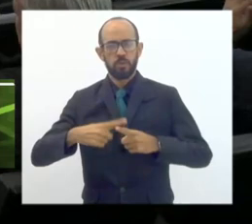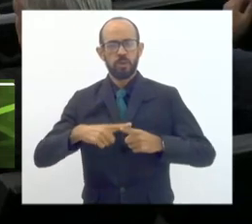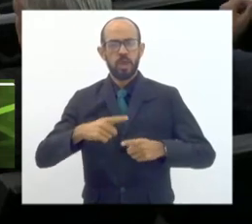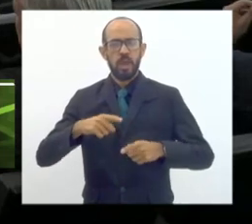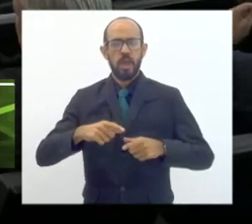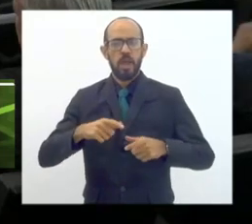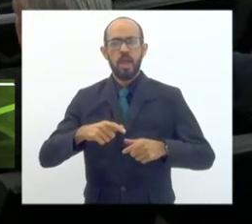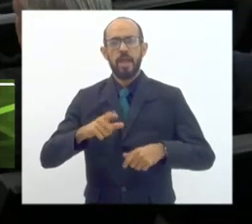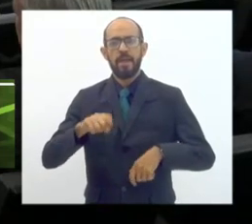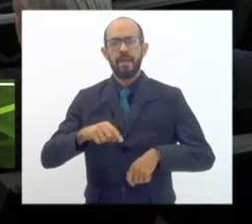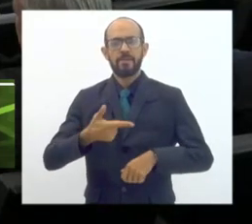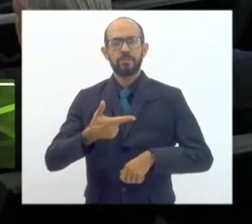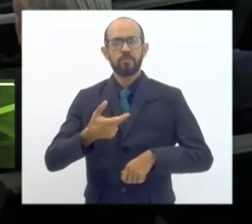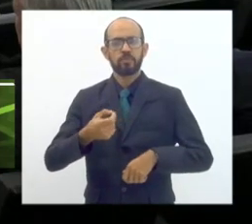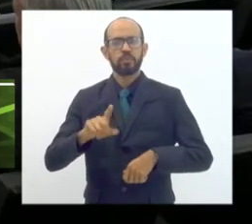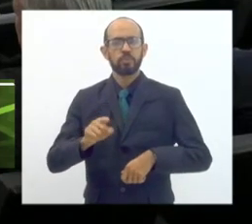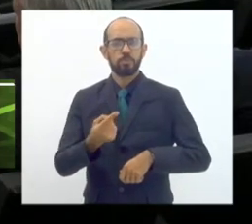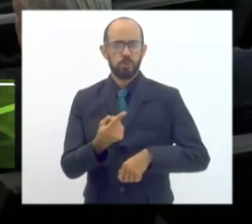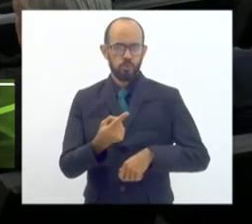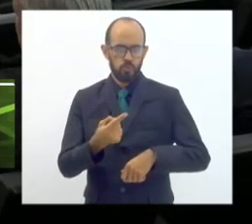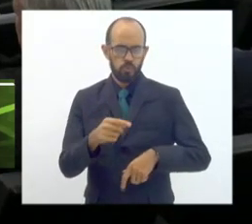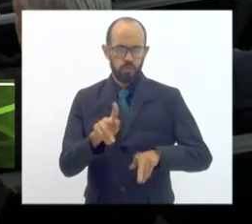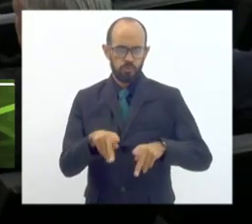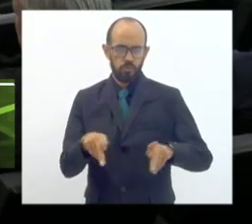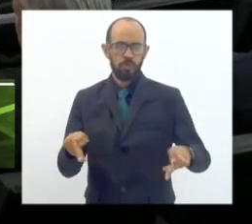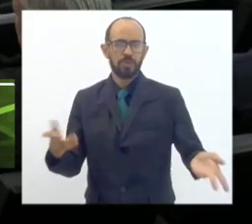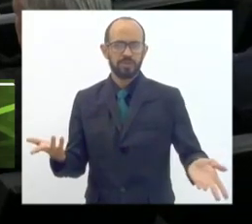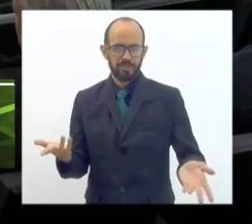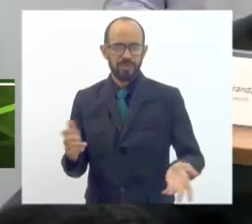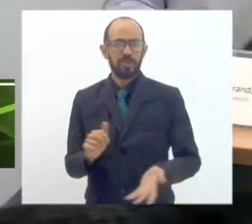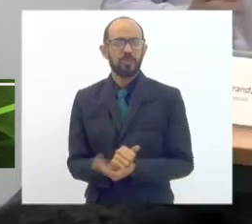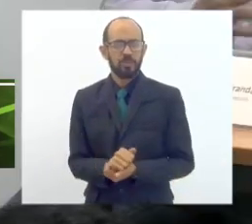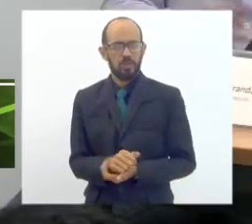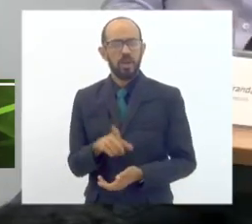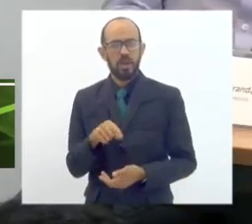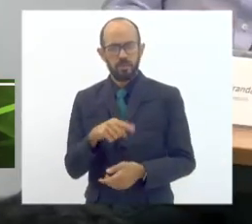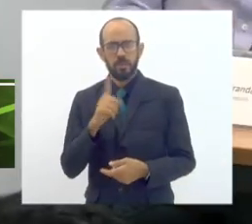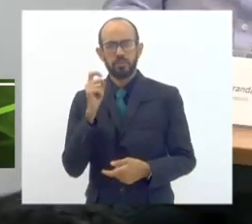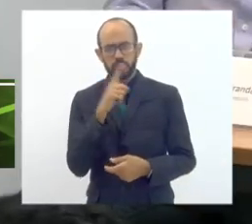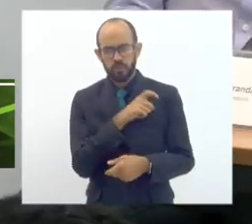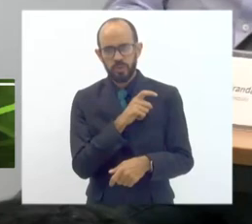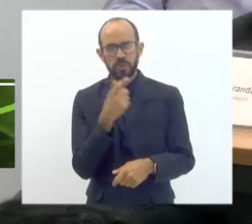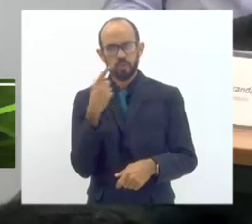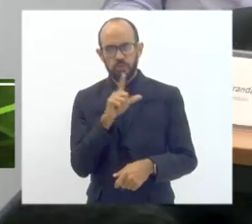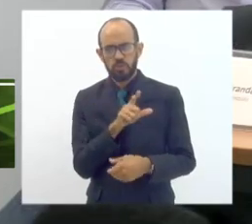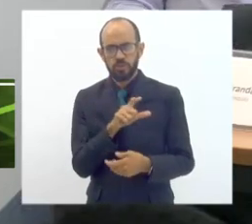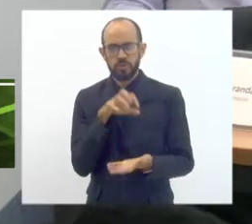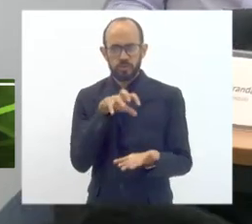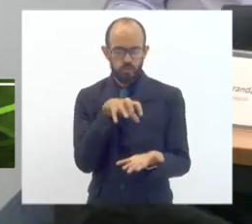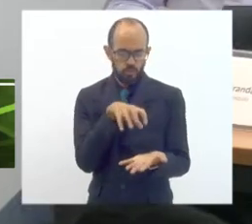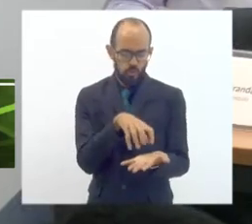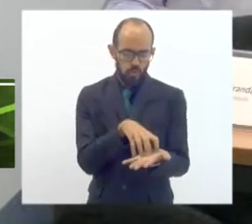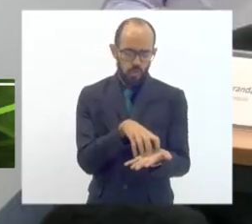habitantes. Nós temos uma dificuldade de ter instrumentos regionais na nossa